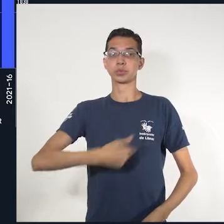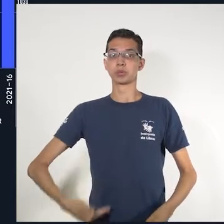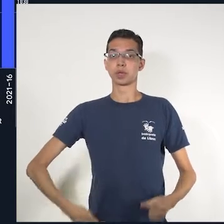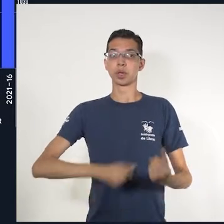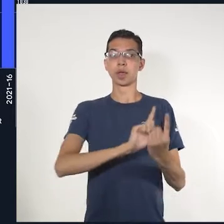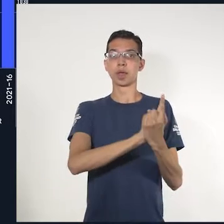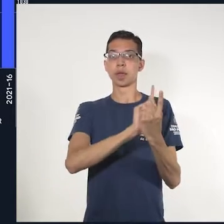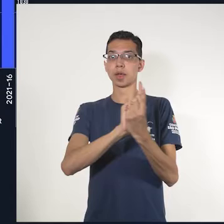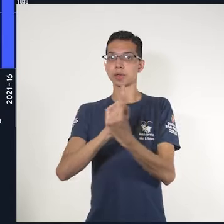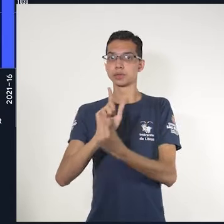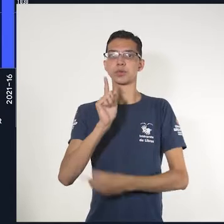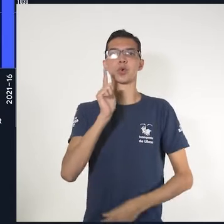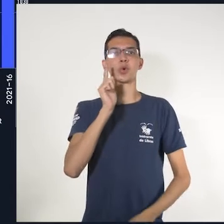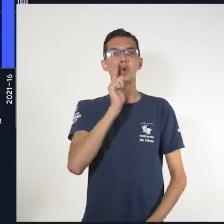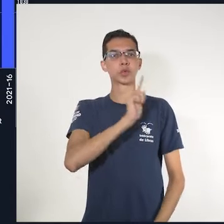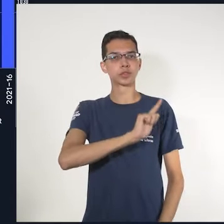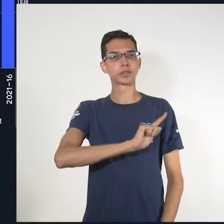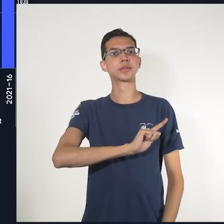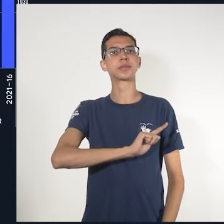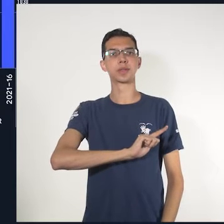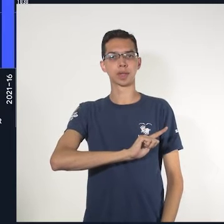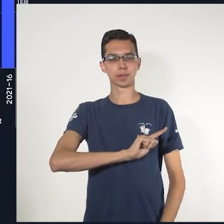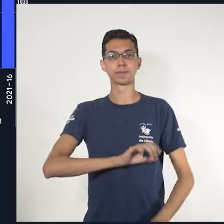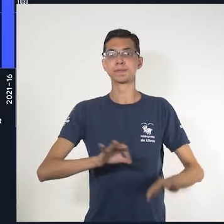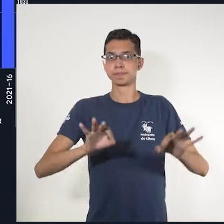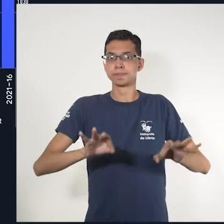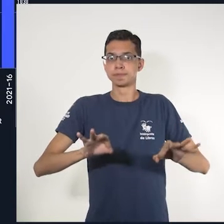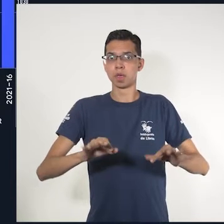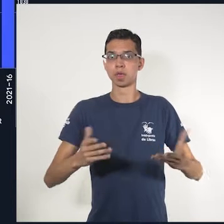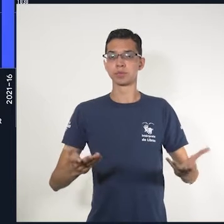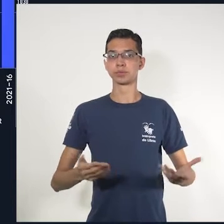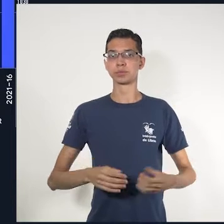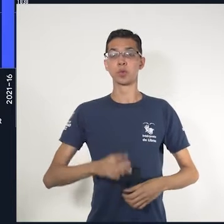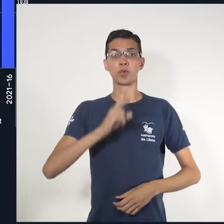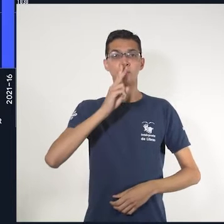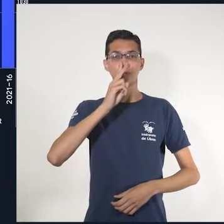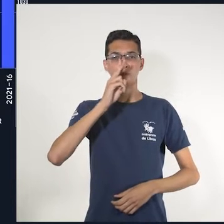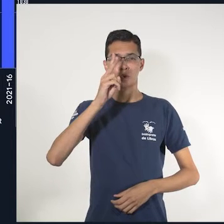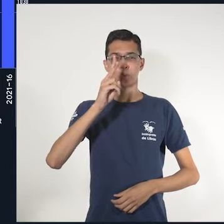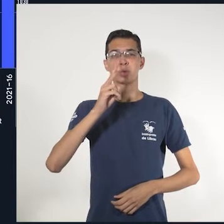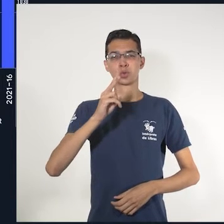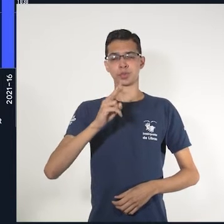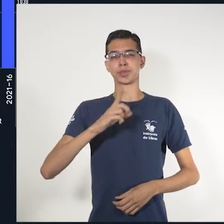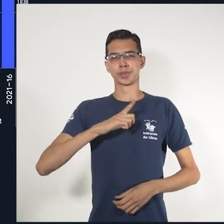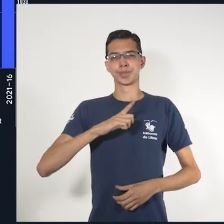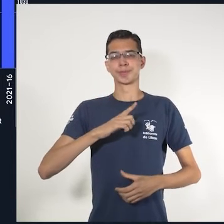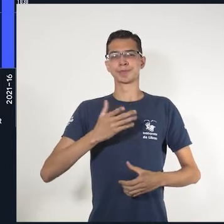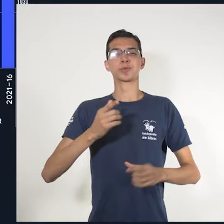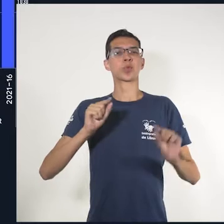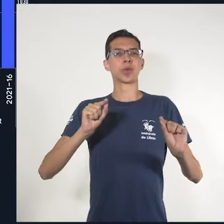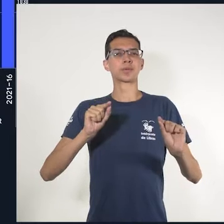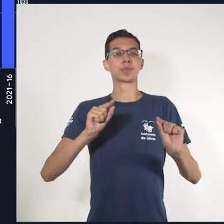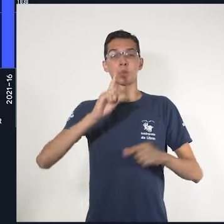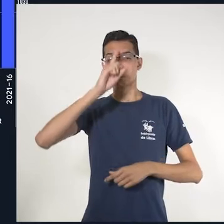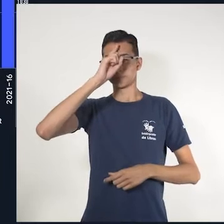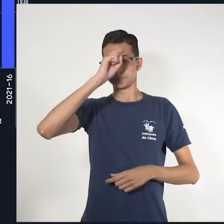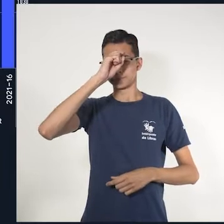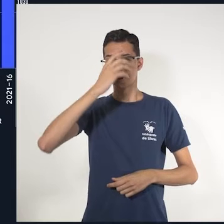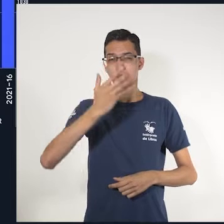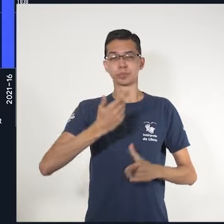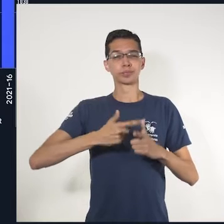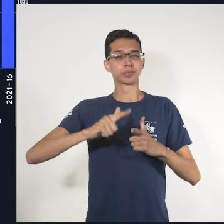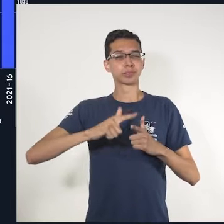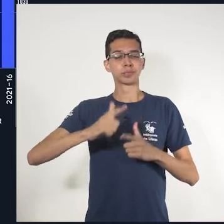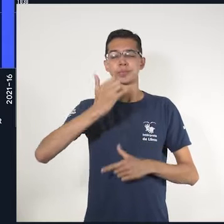A gente conseguiu dar assistência a todas as pessoas, mesmo com essa fortíssima pressão que tivemos no sistema hospitalar. Em